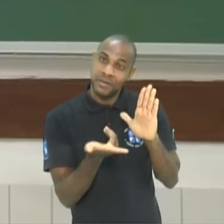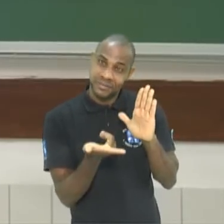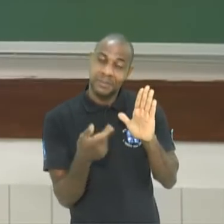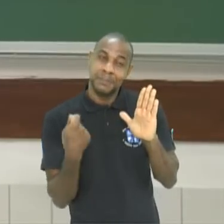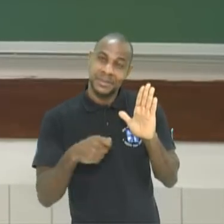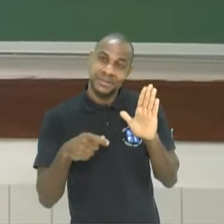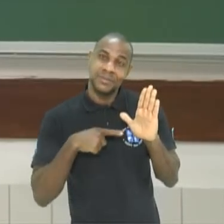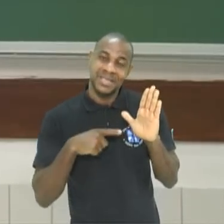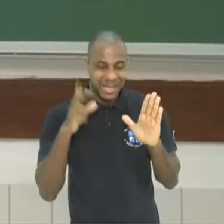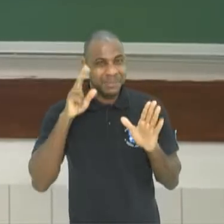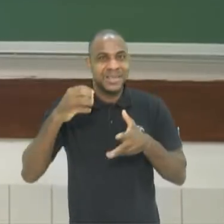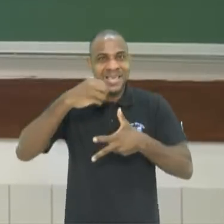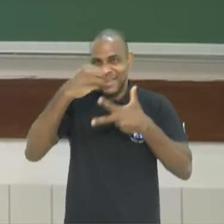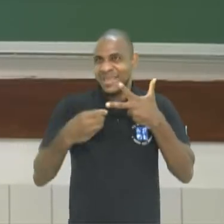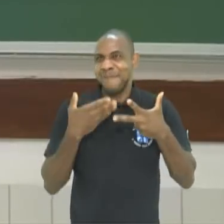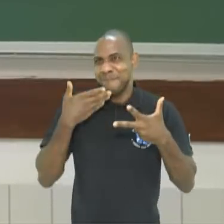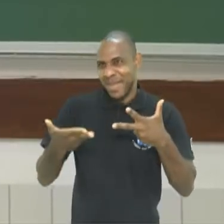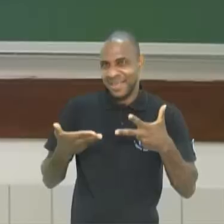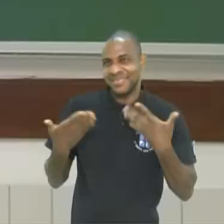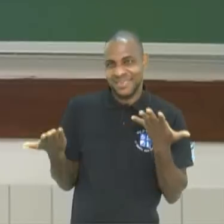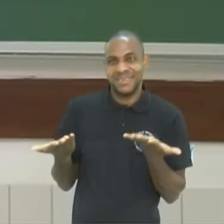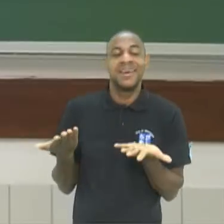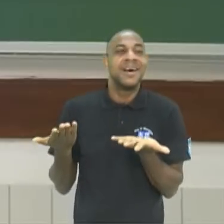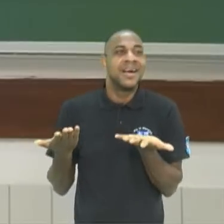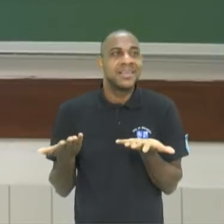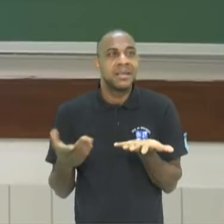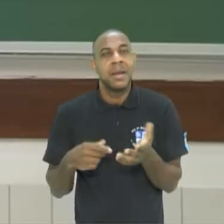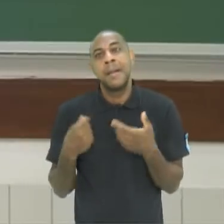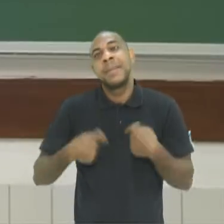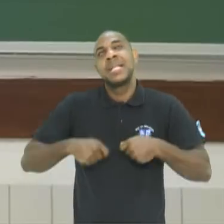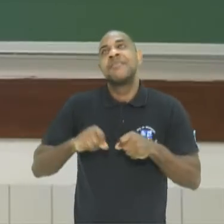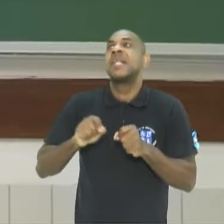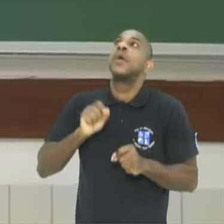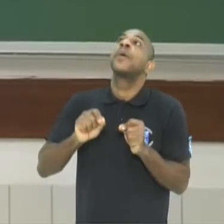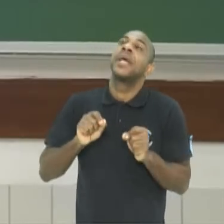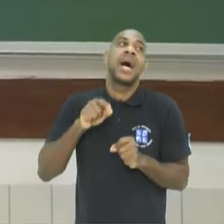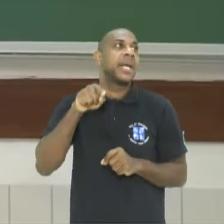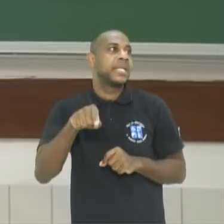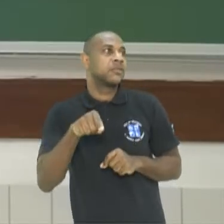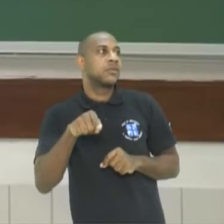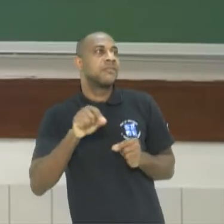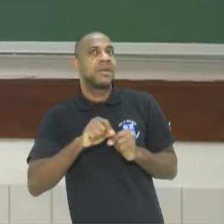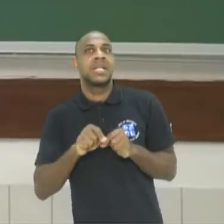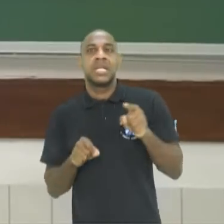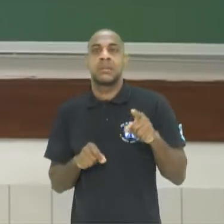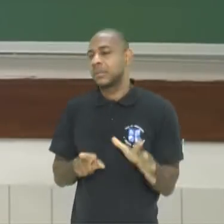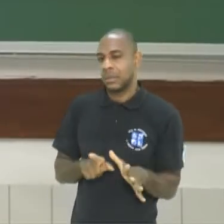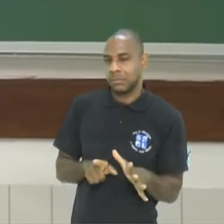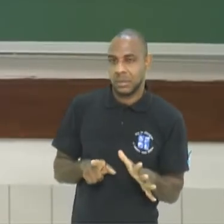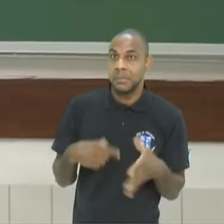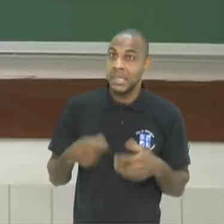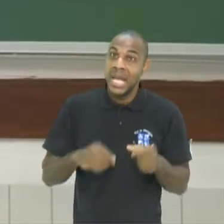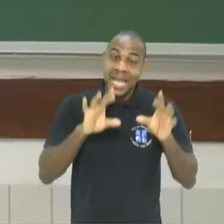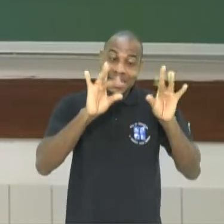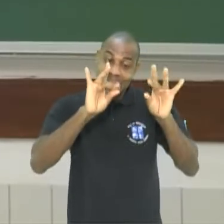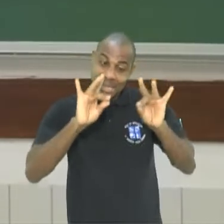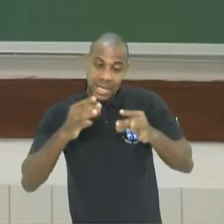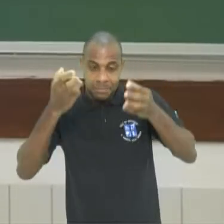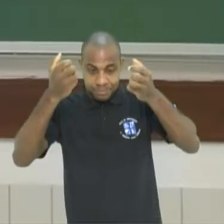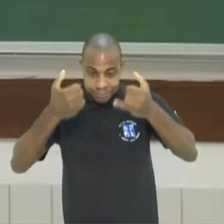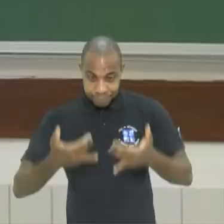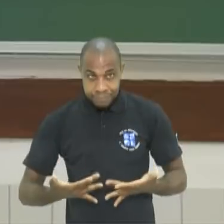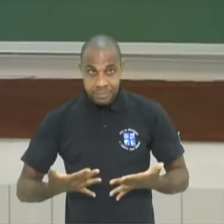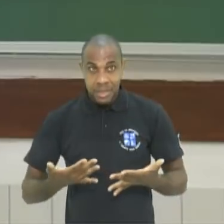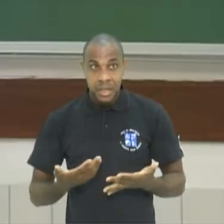intervenção, você não pode simplesmente dizer, deveriam fazer isso. Não, você tem que colocar com bastante detalhe